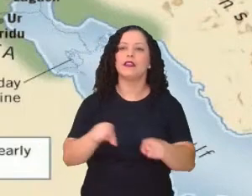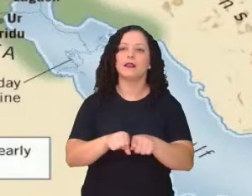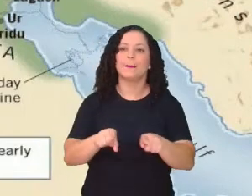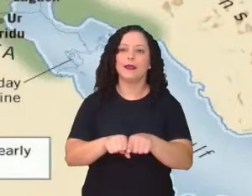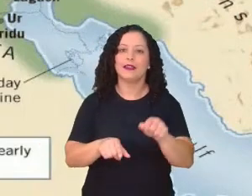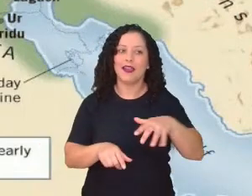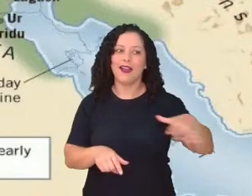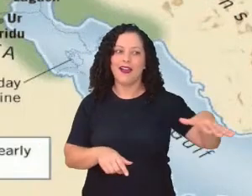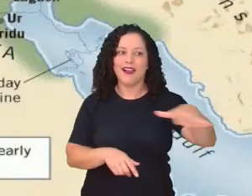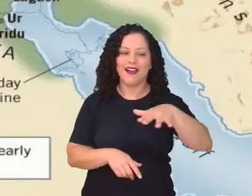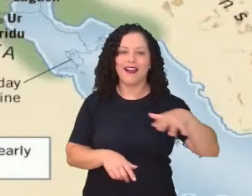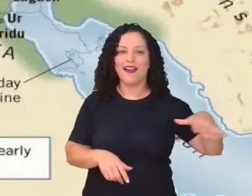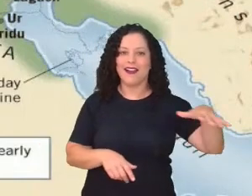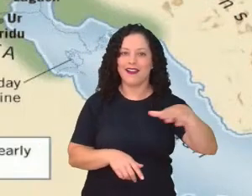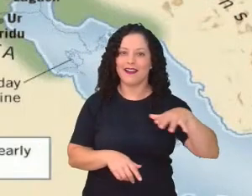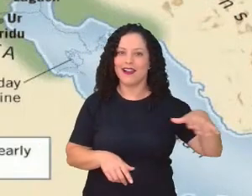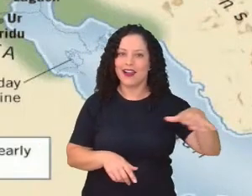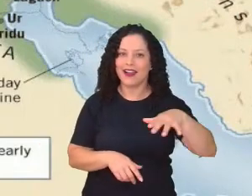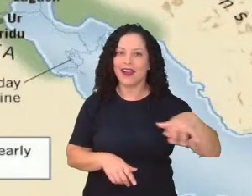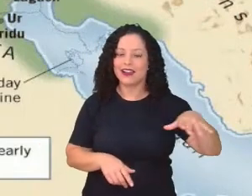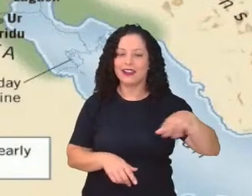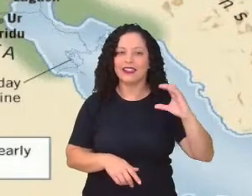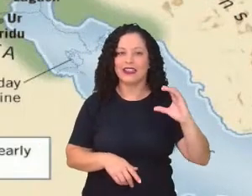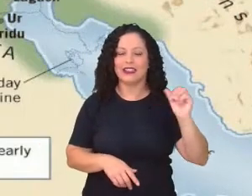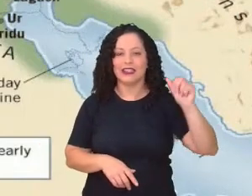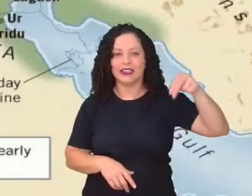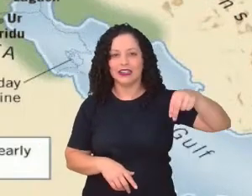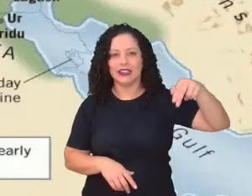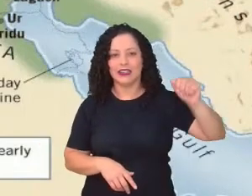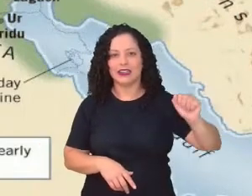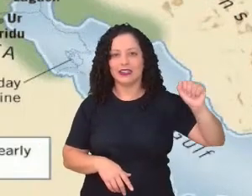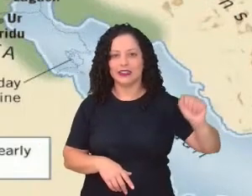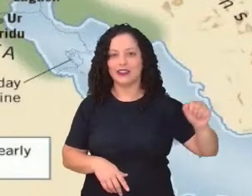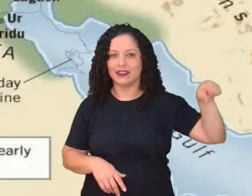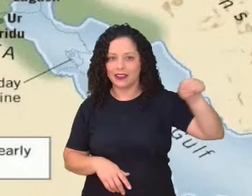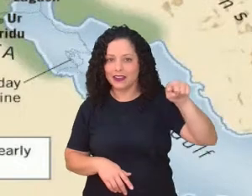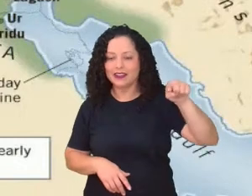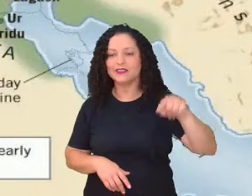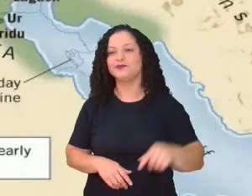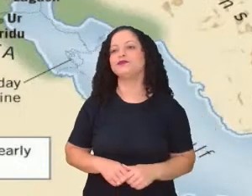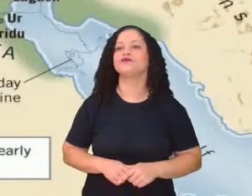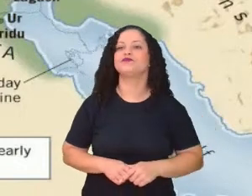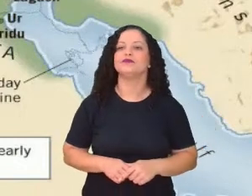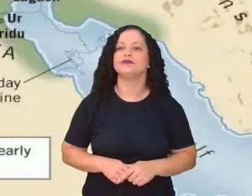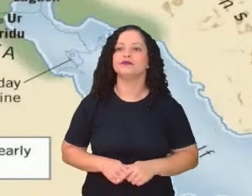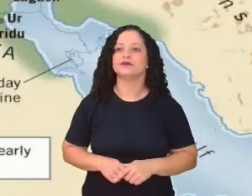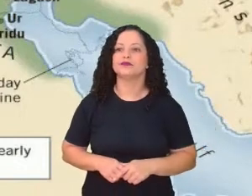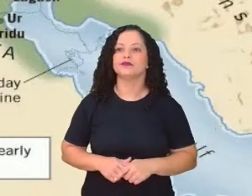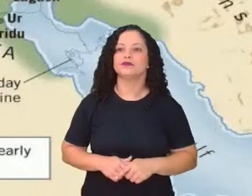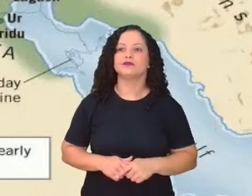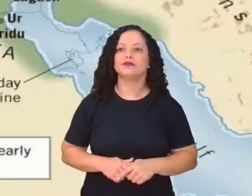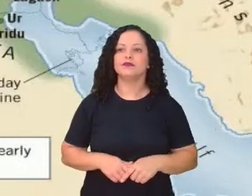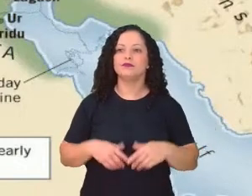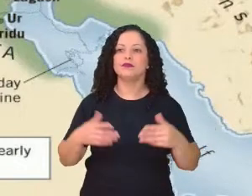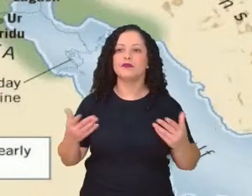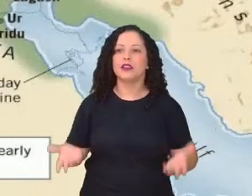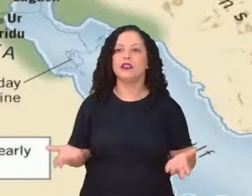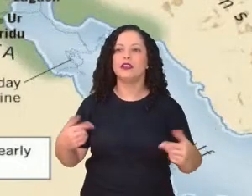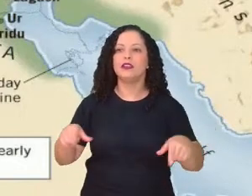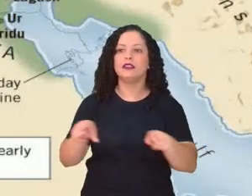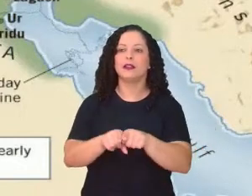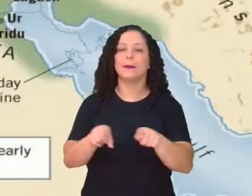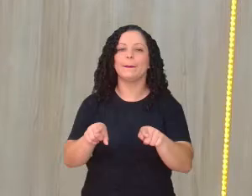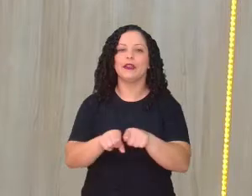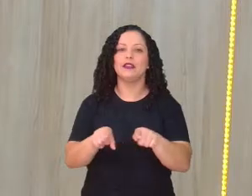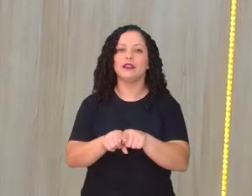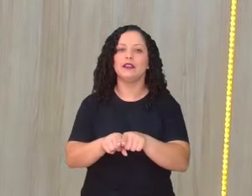Canaã, aqui é onde a gente tem a região da Jordânia. Por que que a gente está mostrando isso? Porque aqui ó, entre dois rios a gente